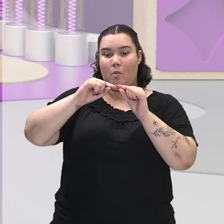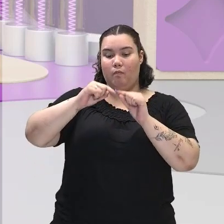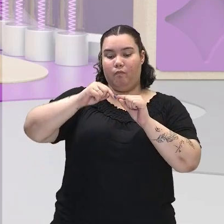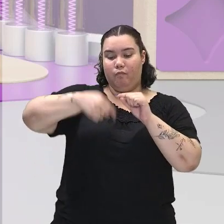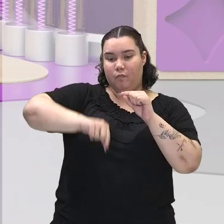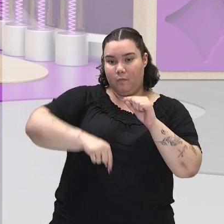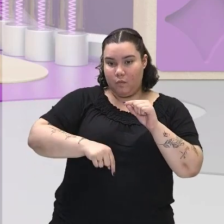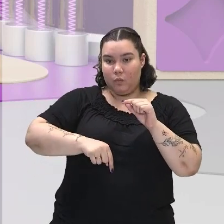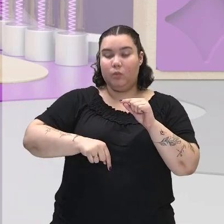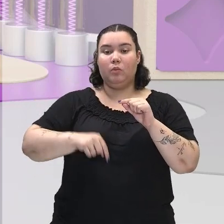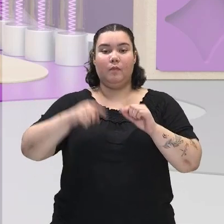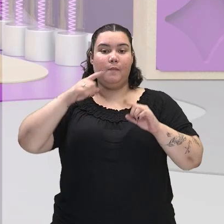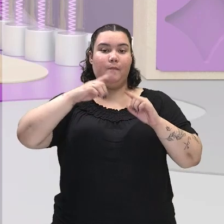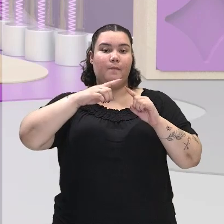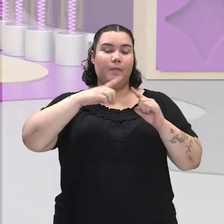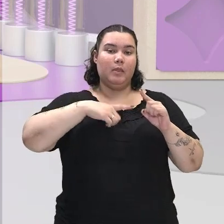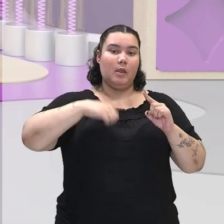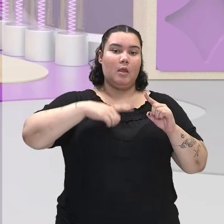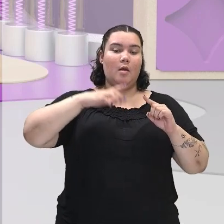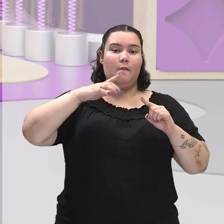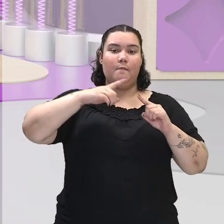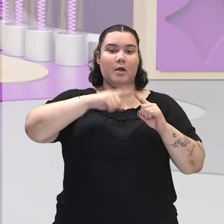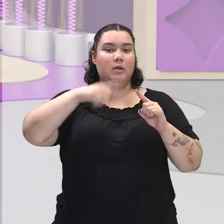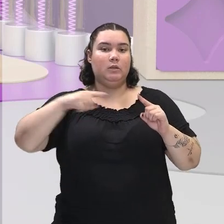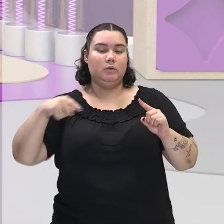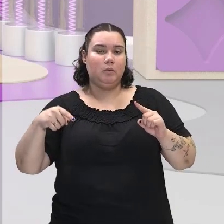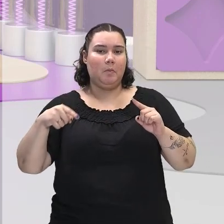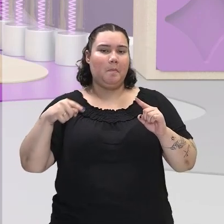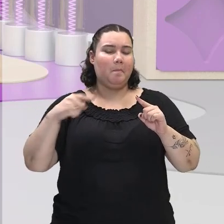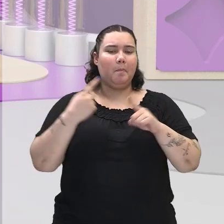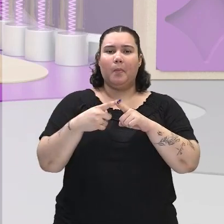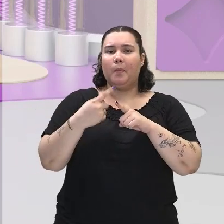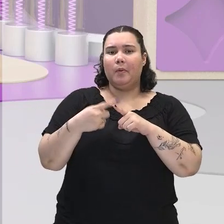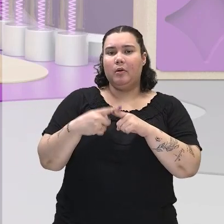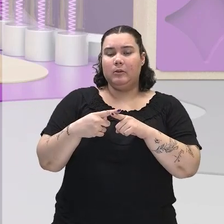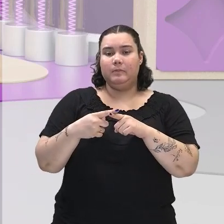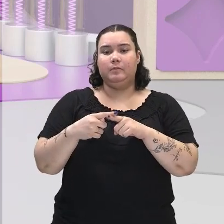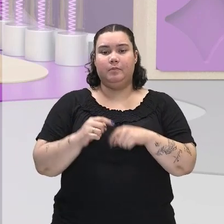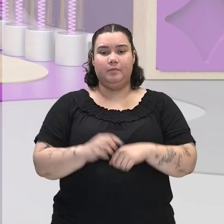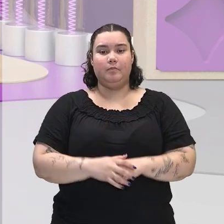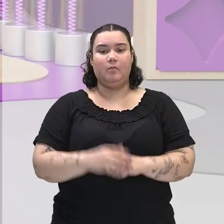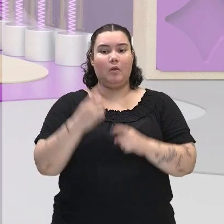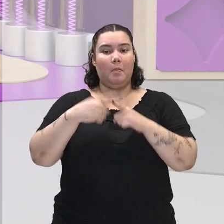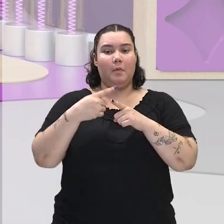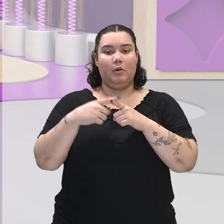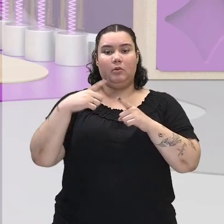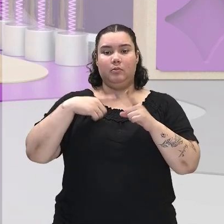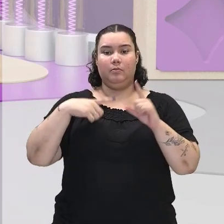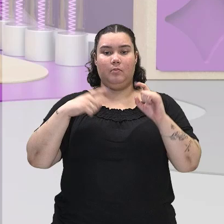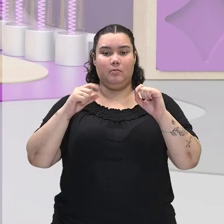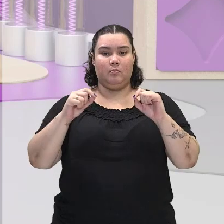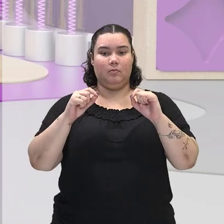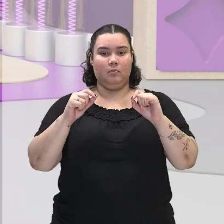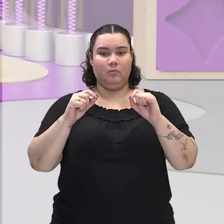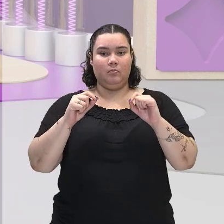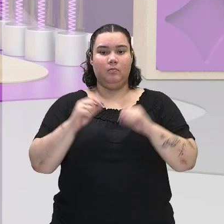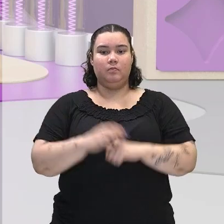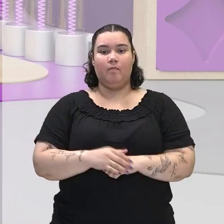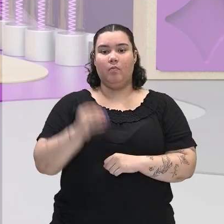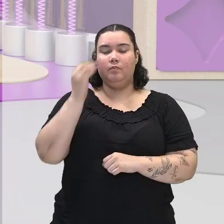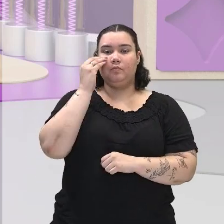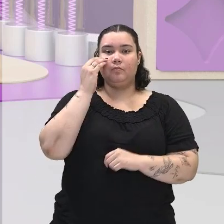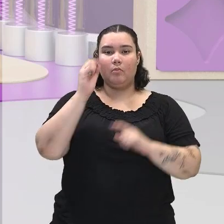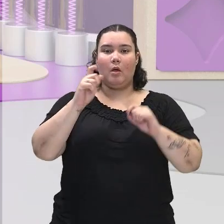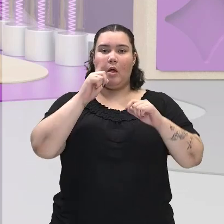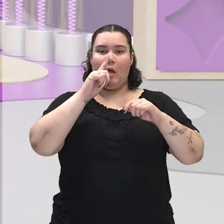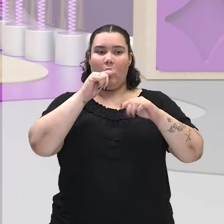profundidade, ela vai variar por quê? Porque para diminuir tentar deixar mais